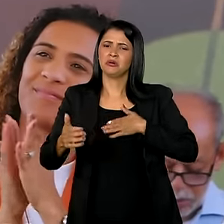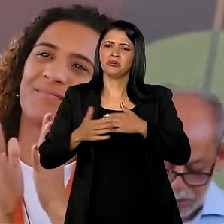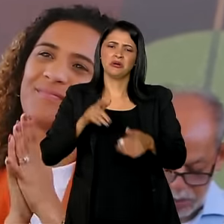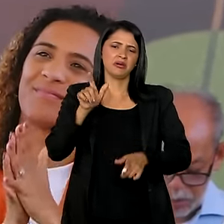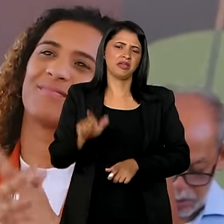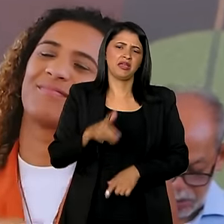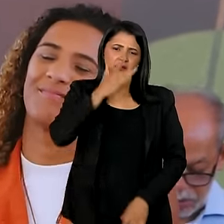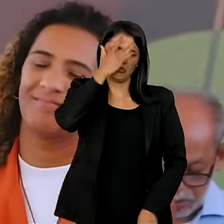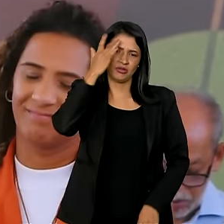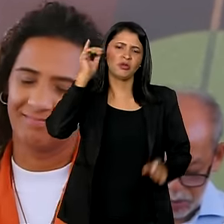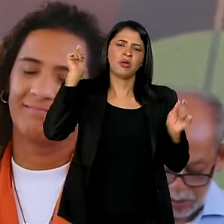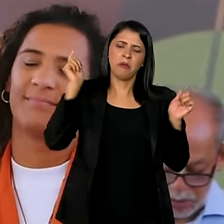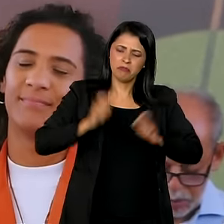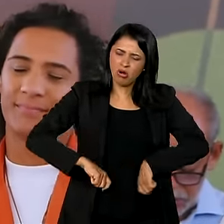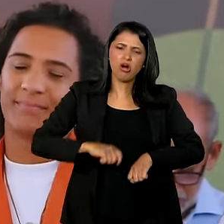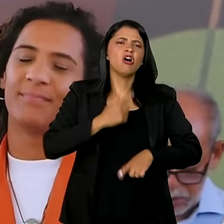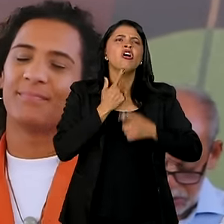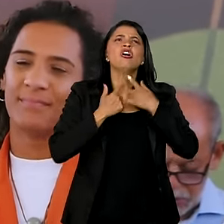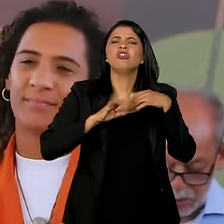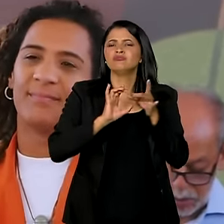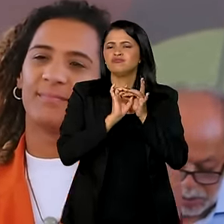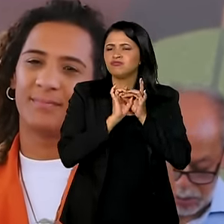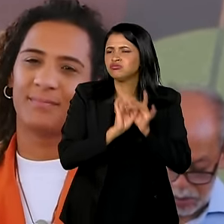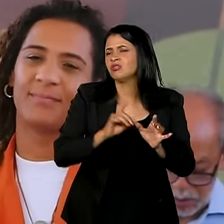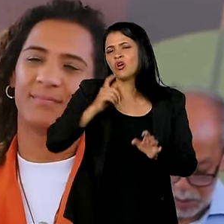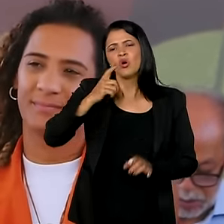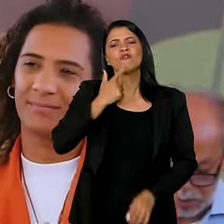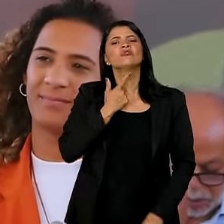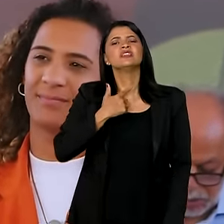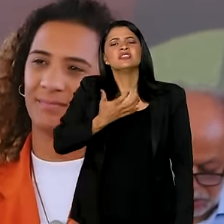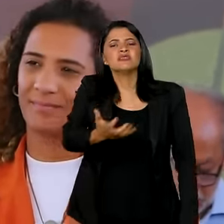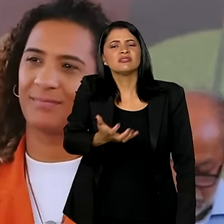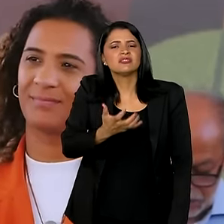pessoa pode ser o que quiser nesse país. E